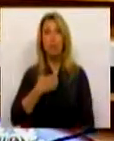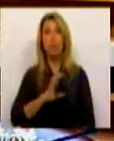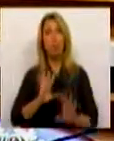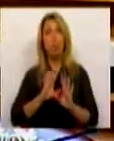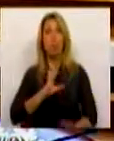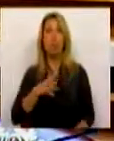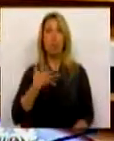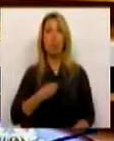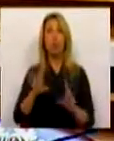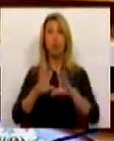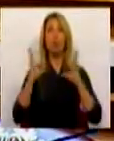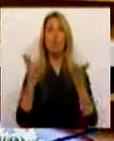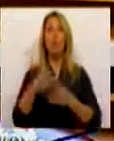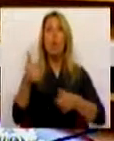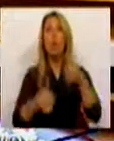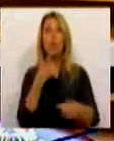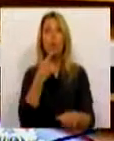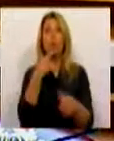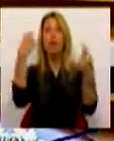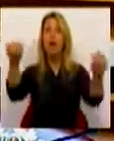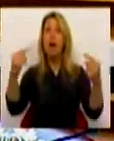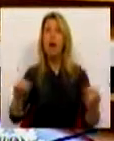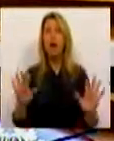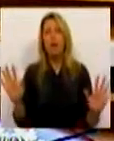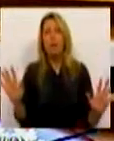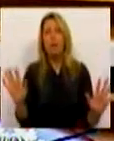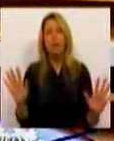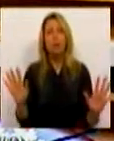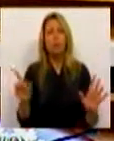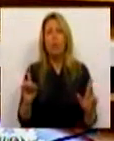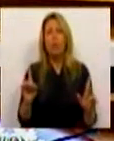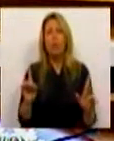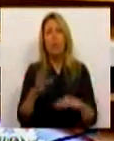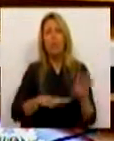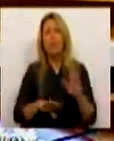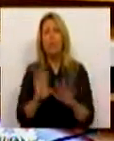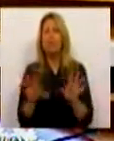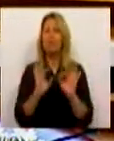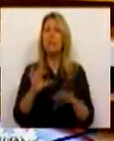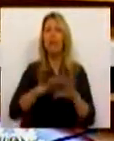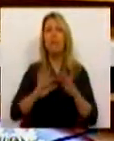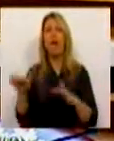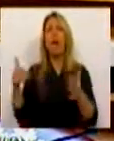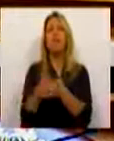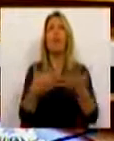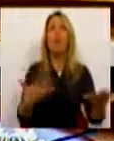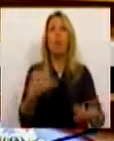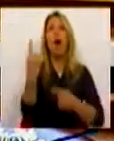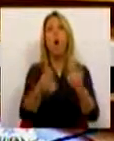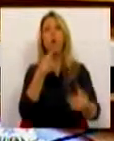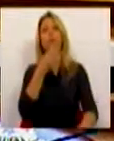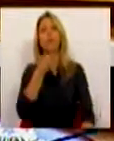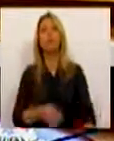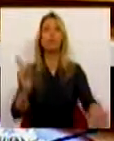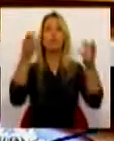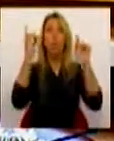enorme concorrência, não o devem levar até ao ponto em que tem sido levado até agora, que alguém chamou ilegítimo, podemos chamar ilegítimo,